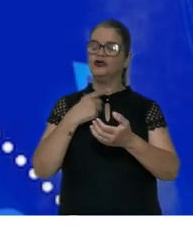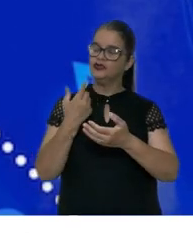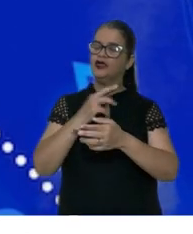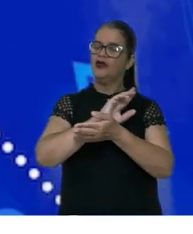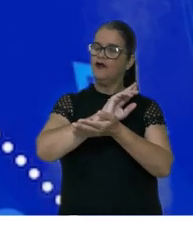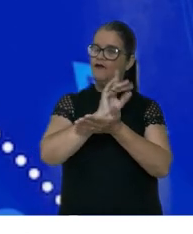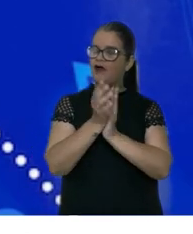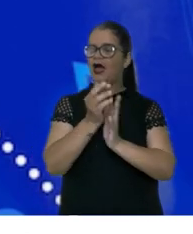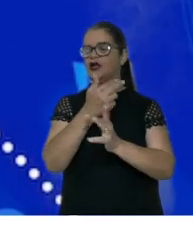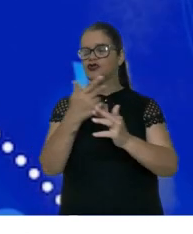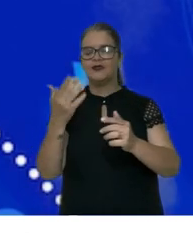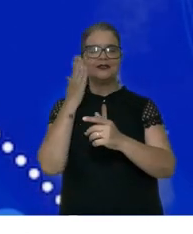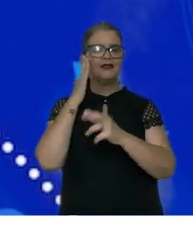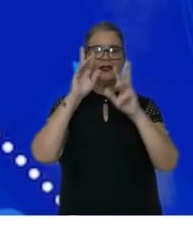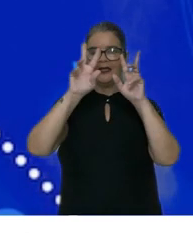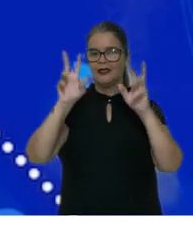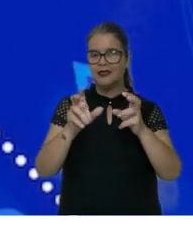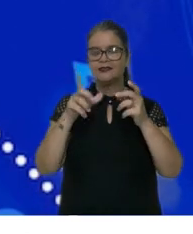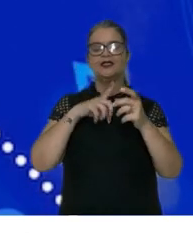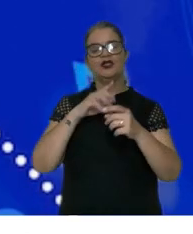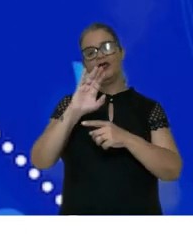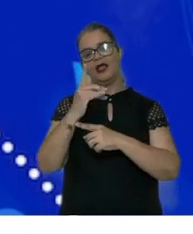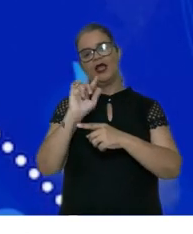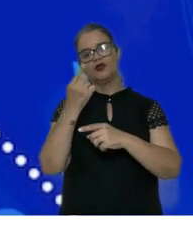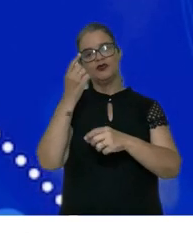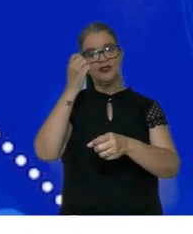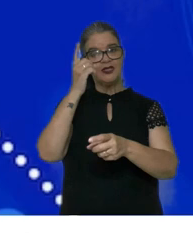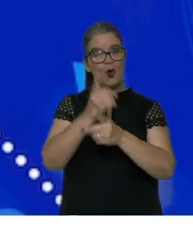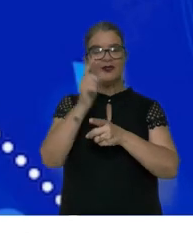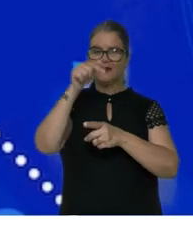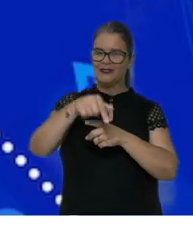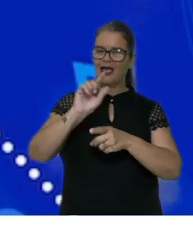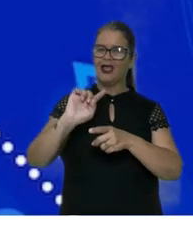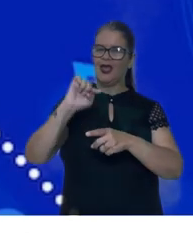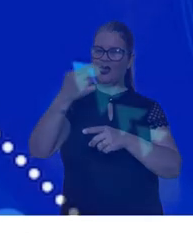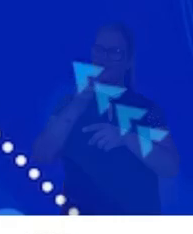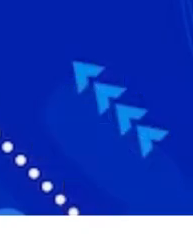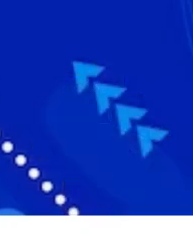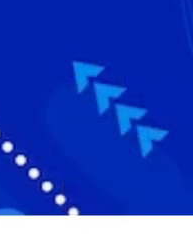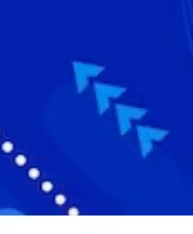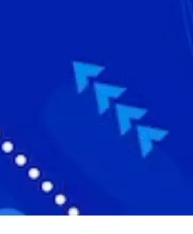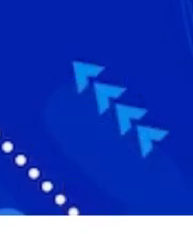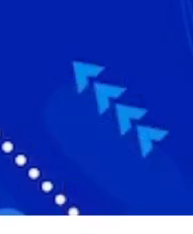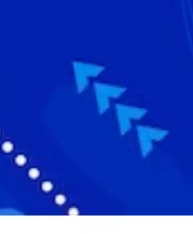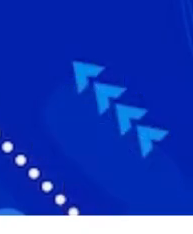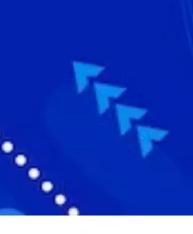sobre o sentido, e nós, obviamente, nos encontramos aqui em outros vídeos. Um forte abraço!